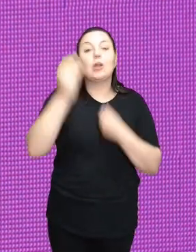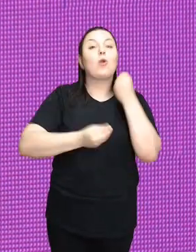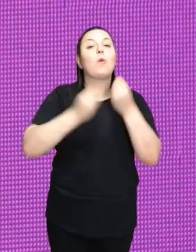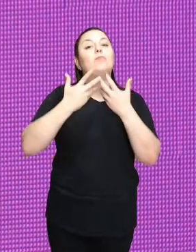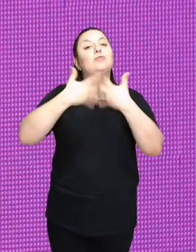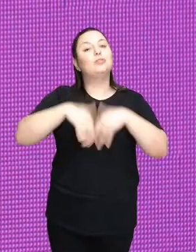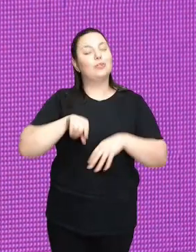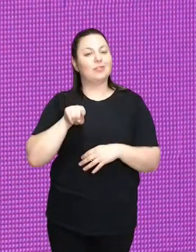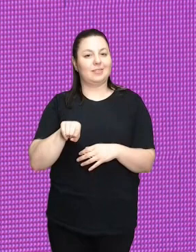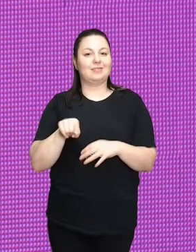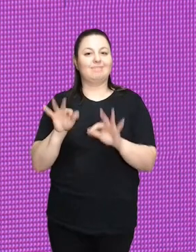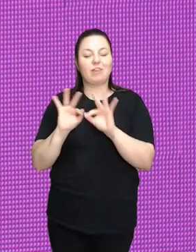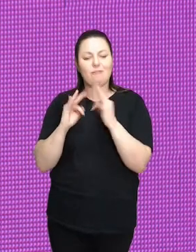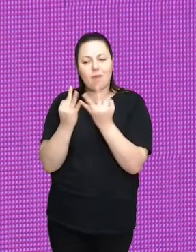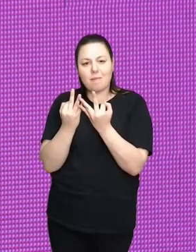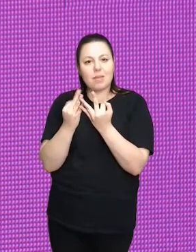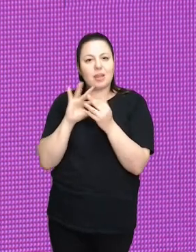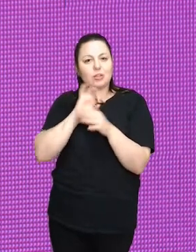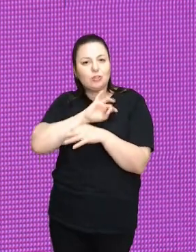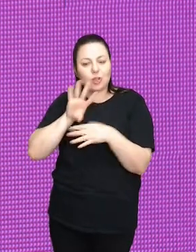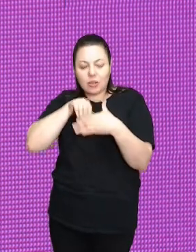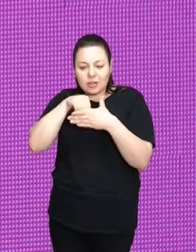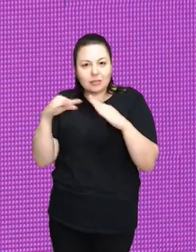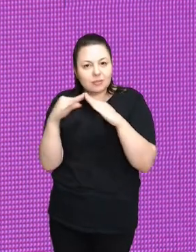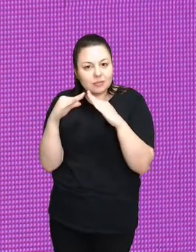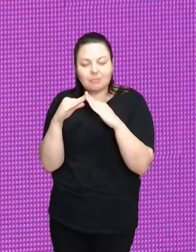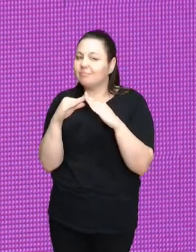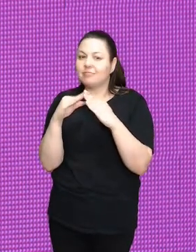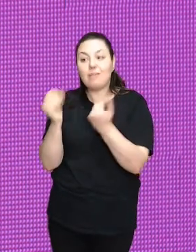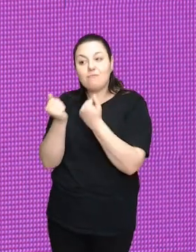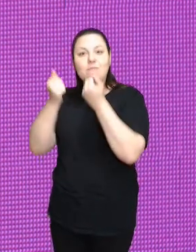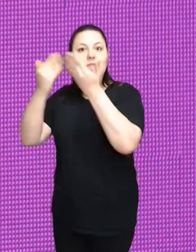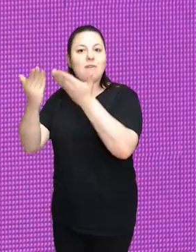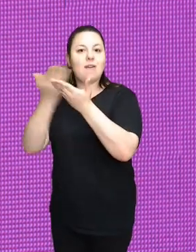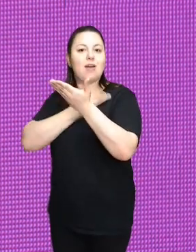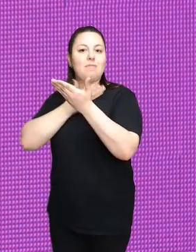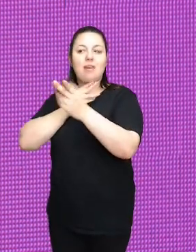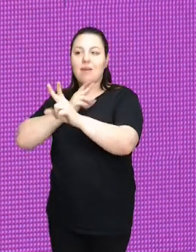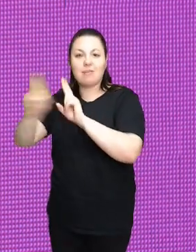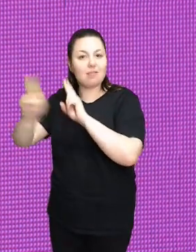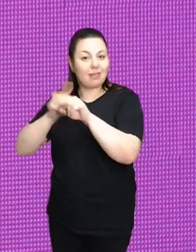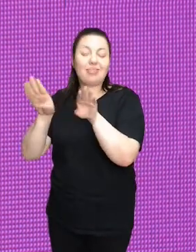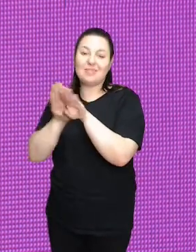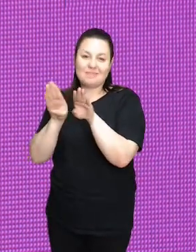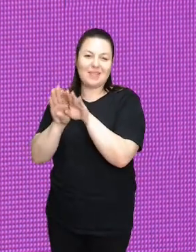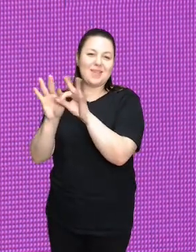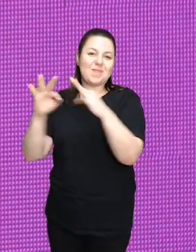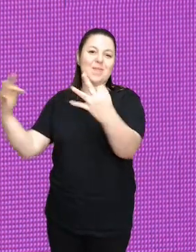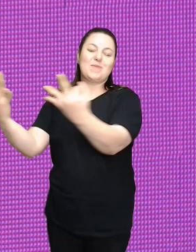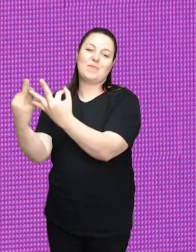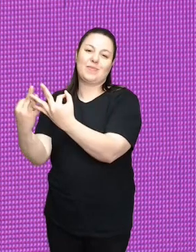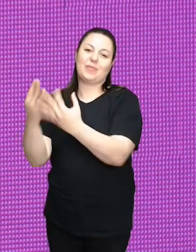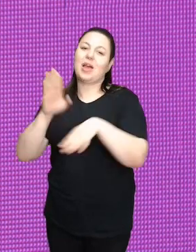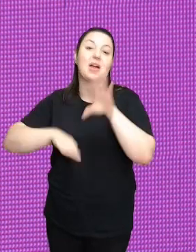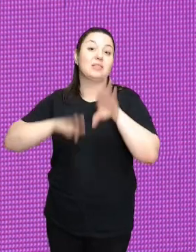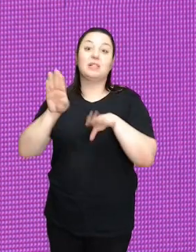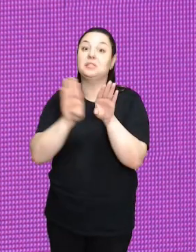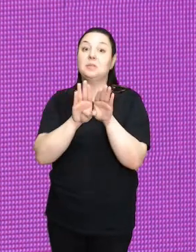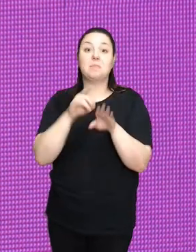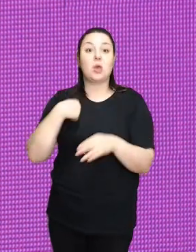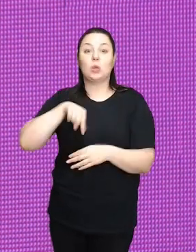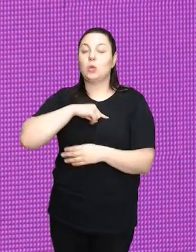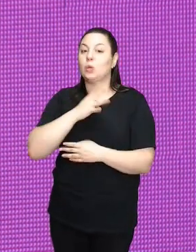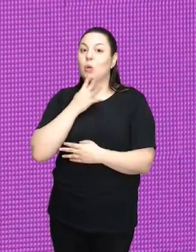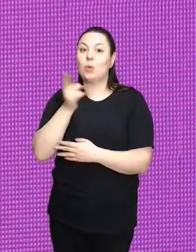Essa família além da nossa casa, né? Que são essas pessoas que a gente se relaciona ali. Muitas vezes a gente não conhece ao vivo, mas que estão